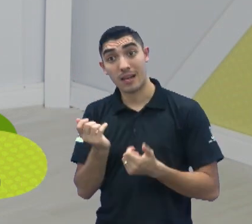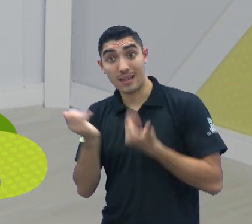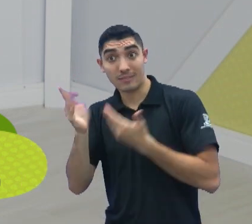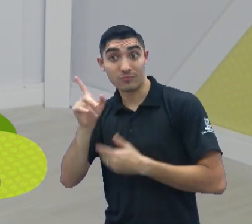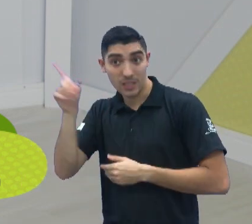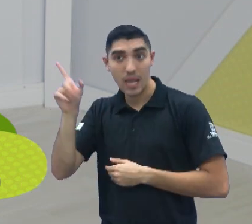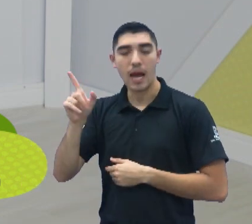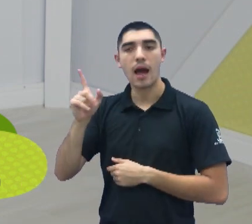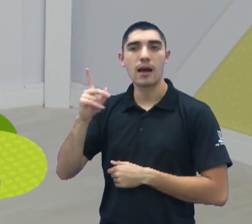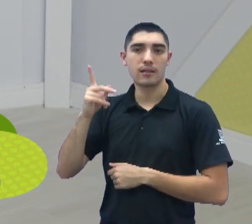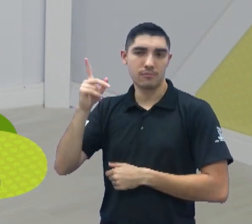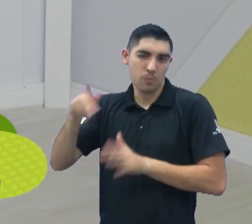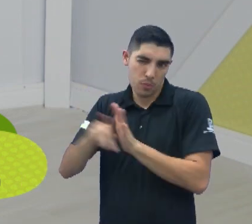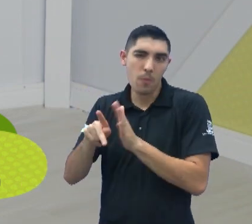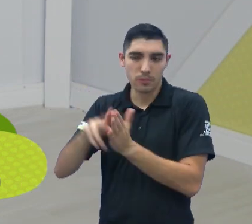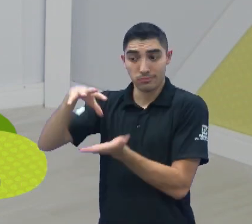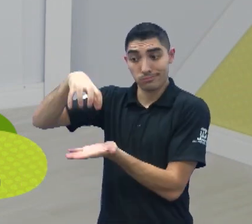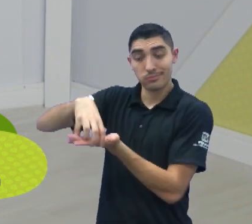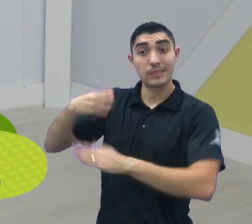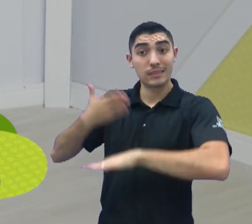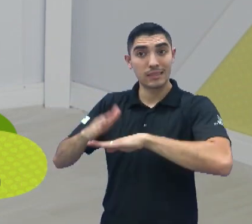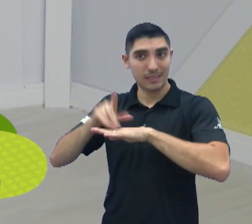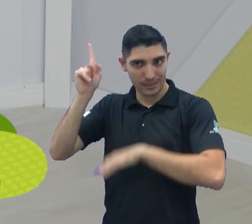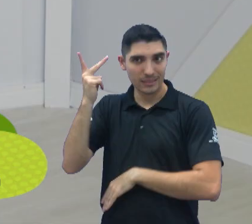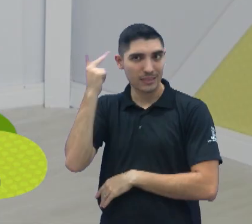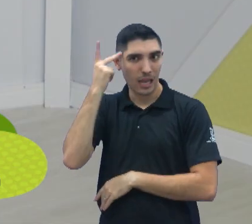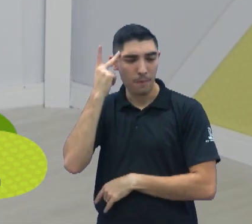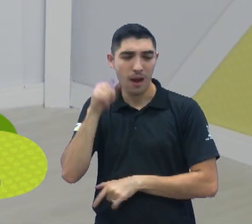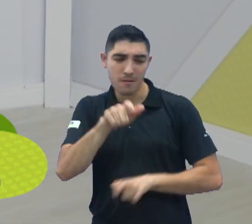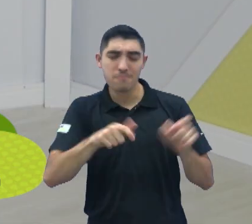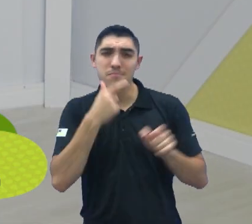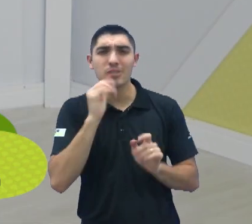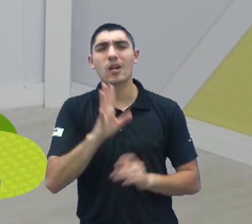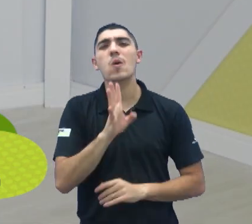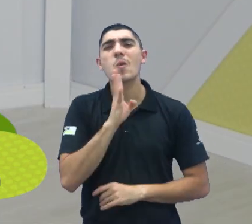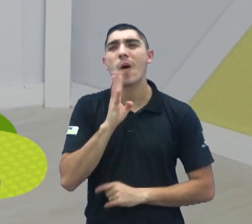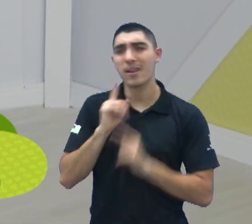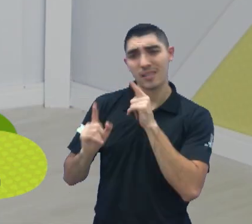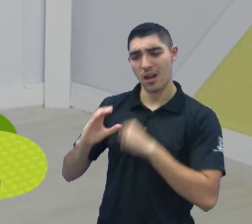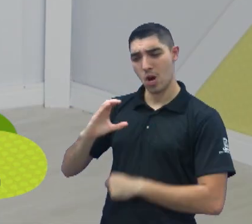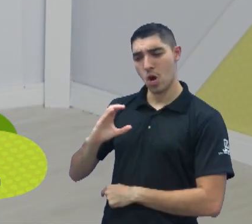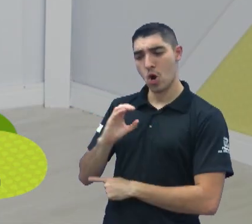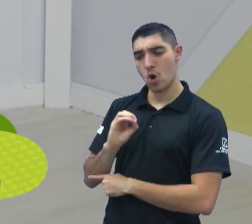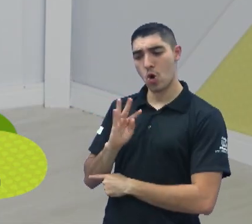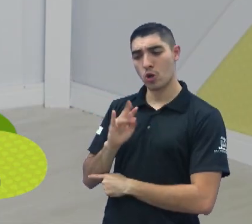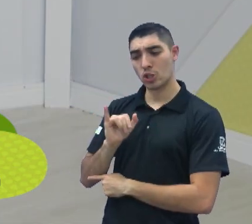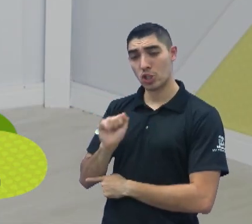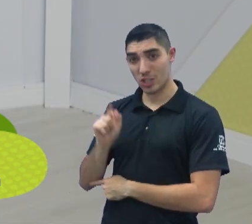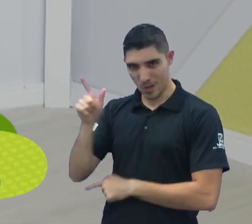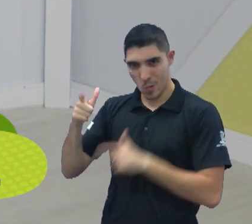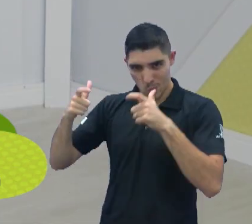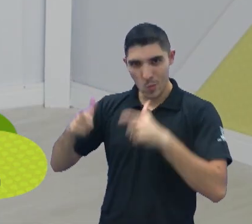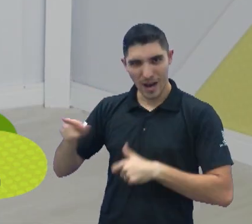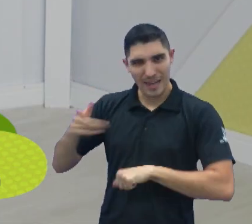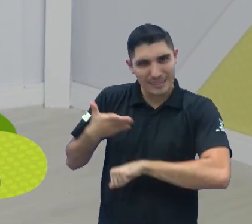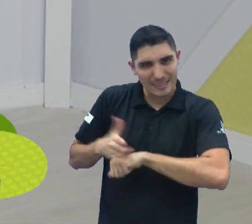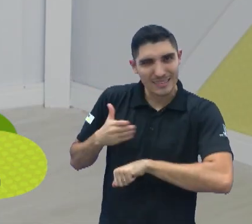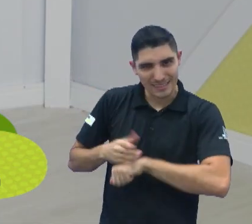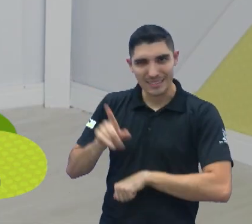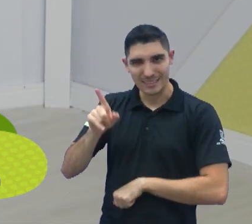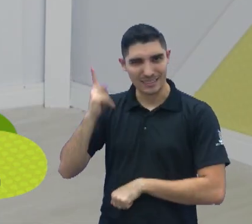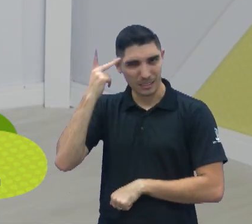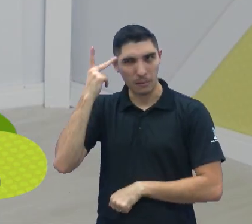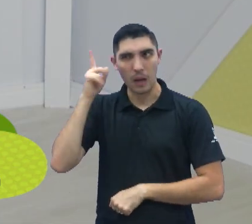do São Paulo, molecadinha hoje é antenada, sabe, né? Que tem tradição, o CT de Cotia, que é o CT de treinamento do São Paulo, aquela estrutura,